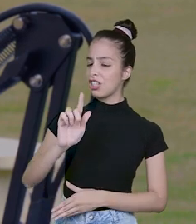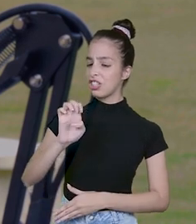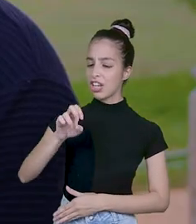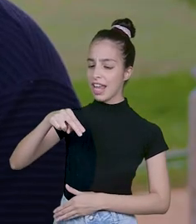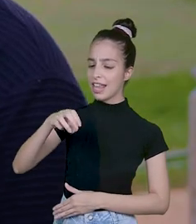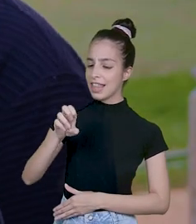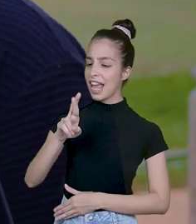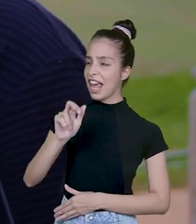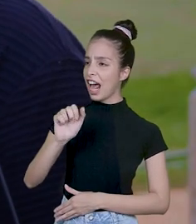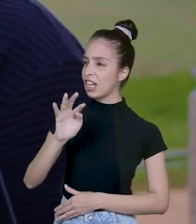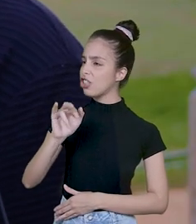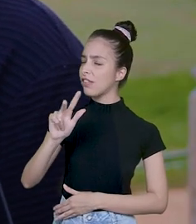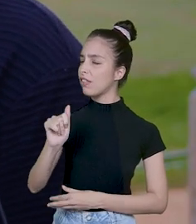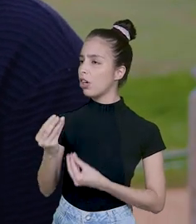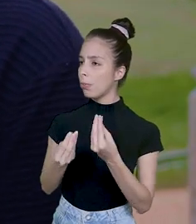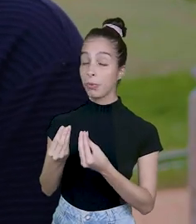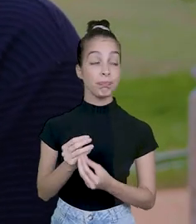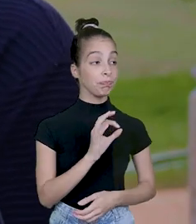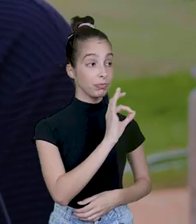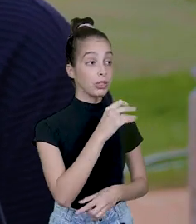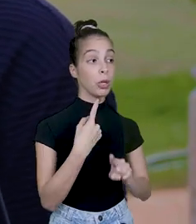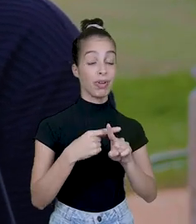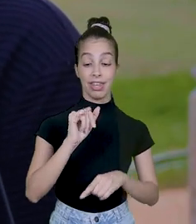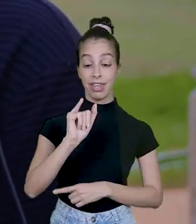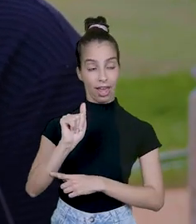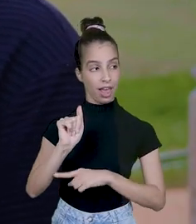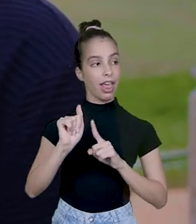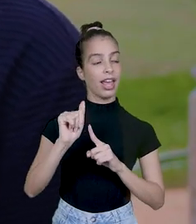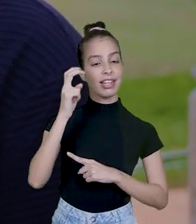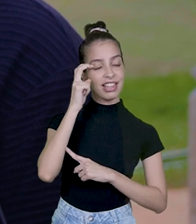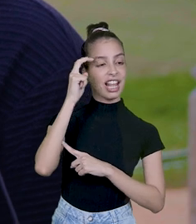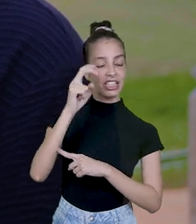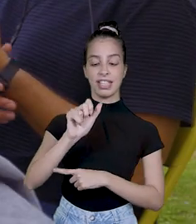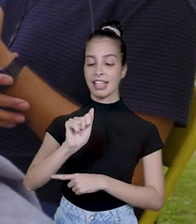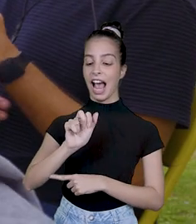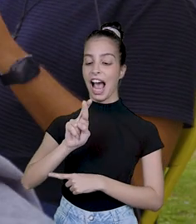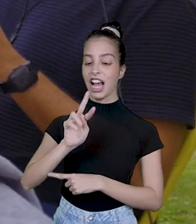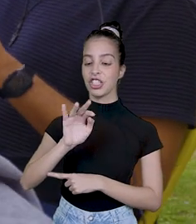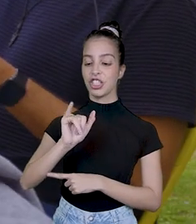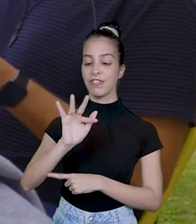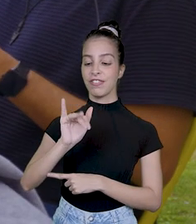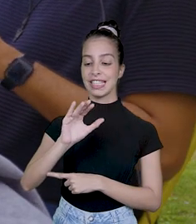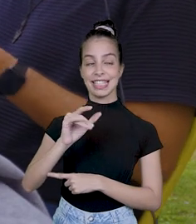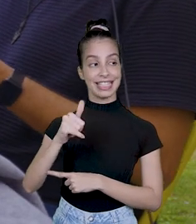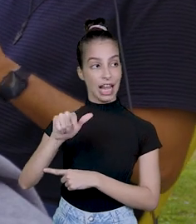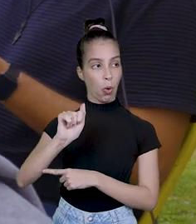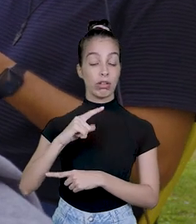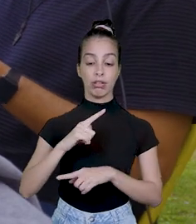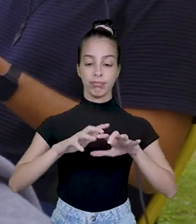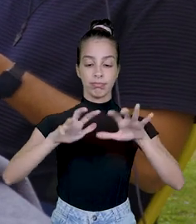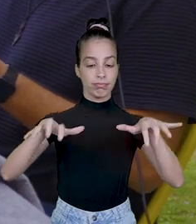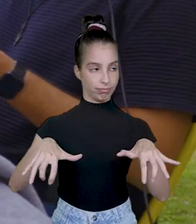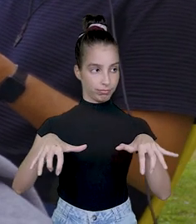generativa isso é é uma parte da Inteligência Artificial que ela cria coisas novas Então temos vou